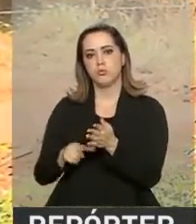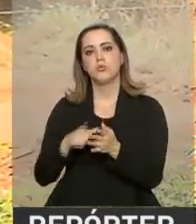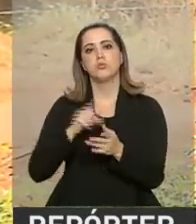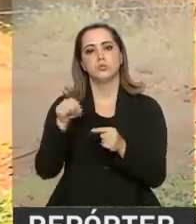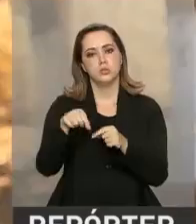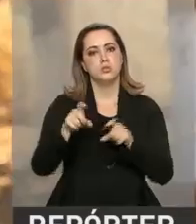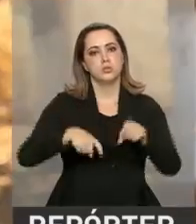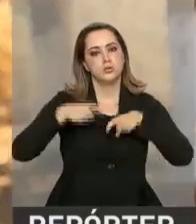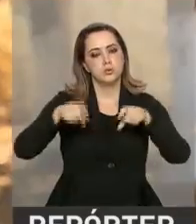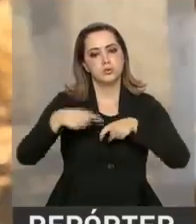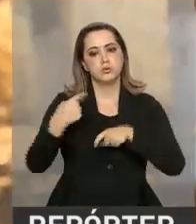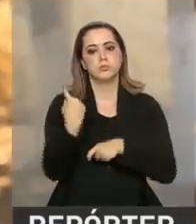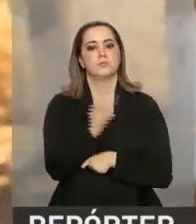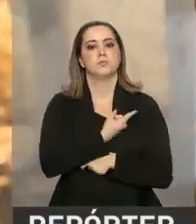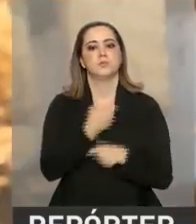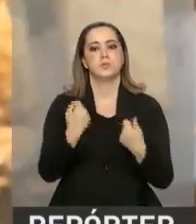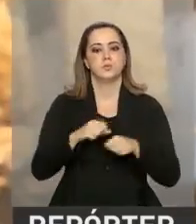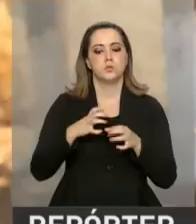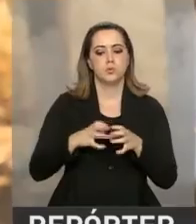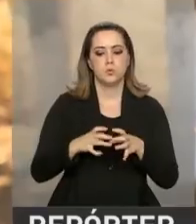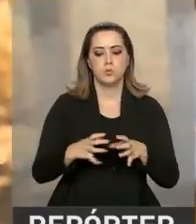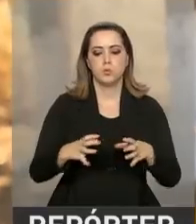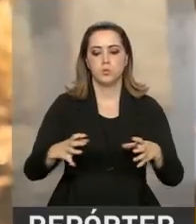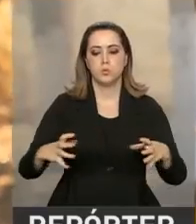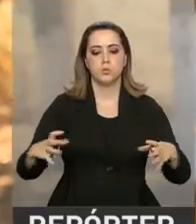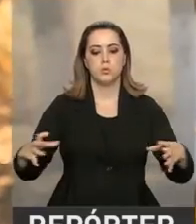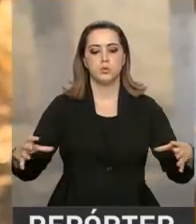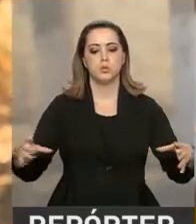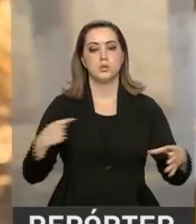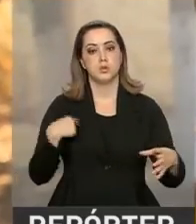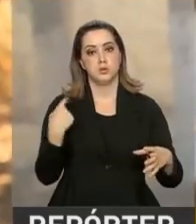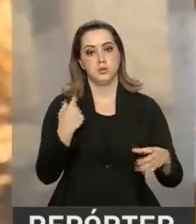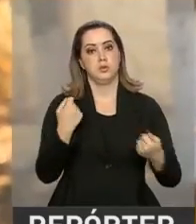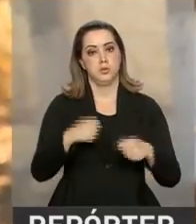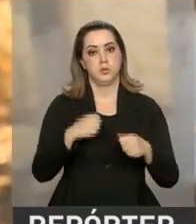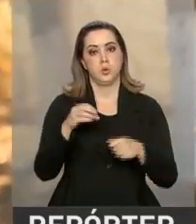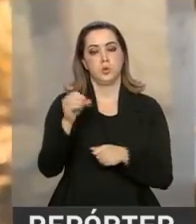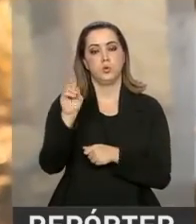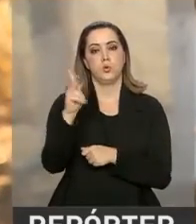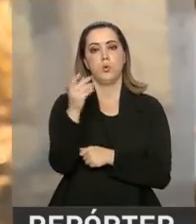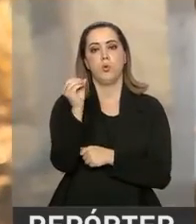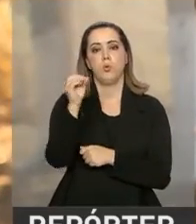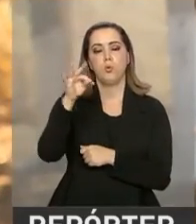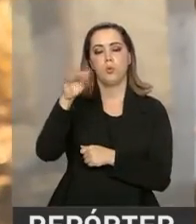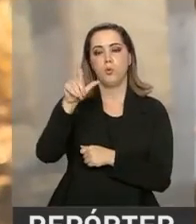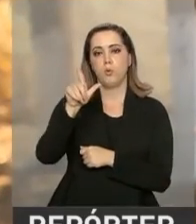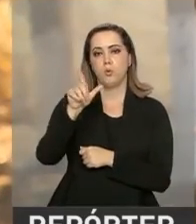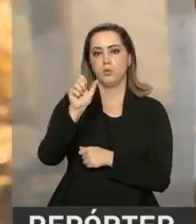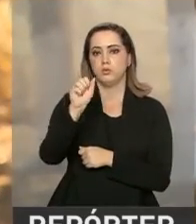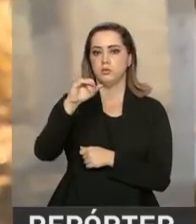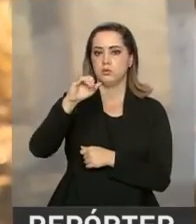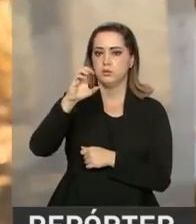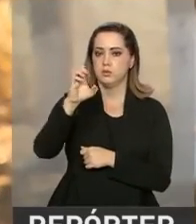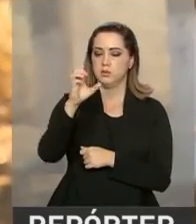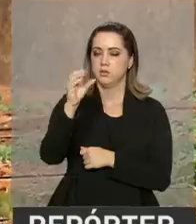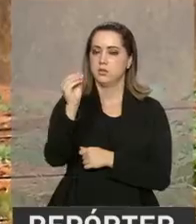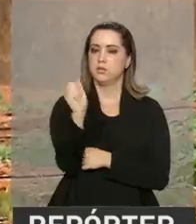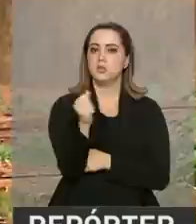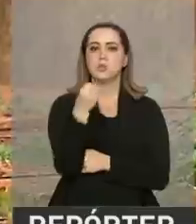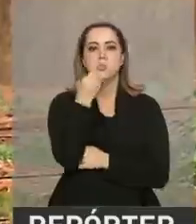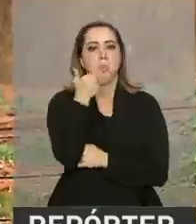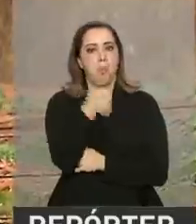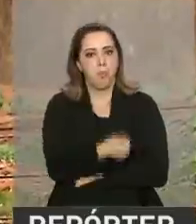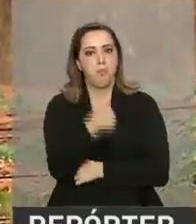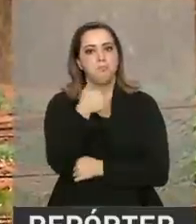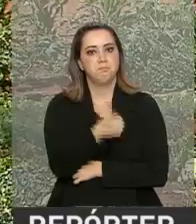expandir a produção. Mais área, aumentar mais a hortaliça, né? Que aqui nós estamos só na experiência, mas está muito bom. Em